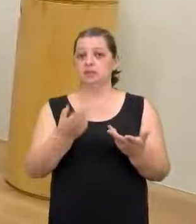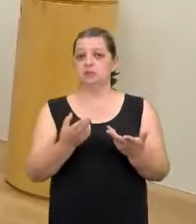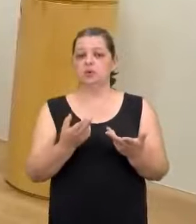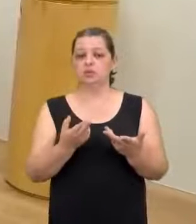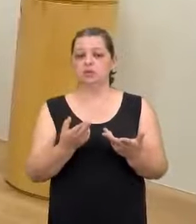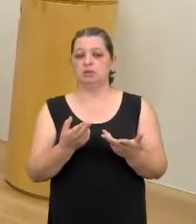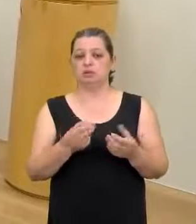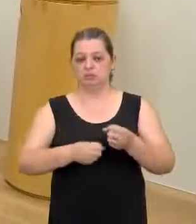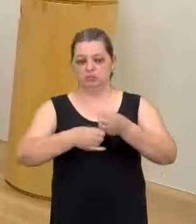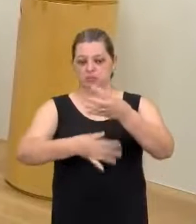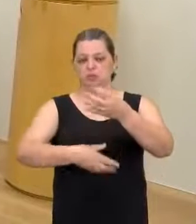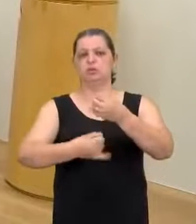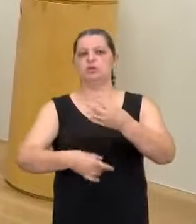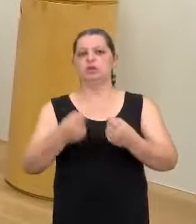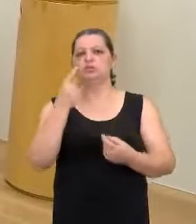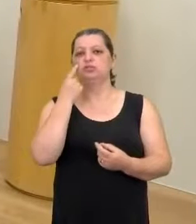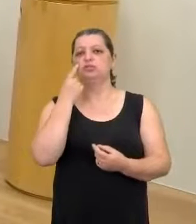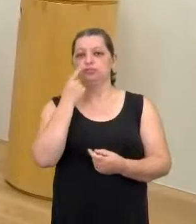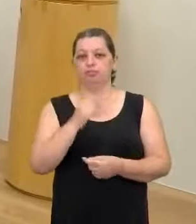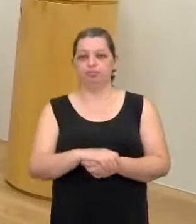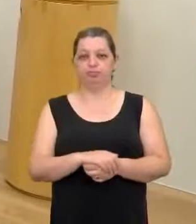aqui Vamos pra ver gente? aqui.